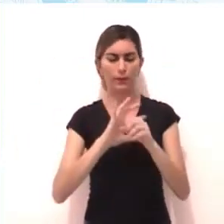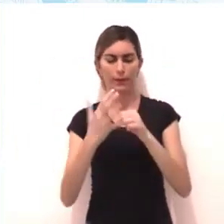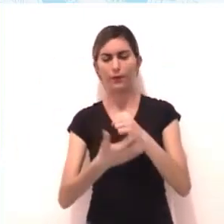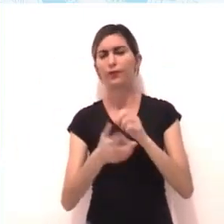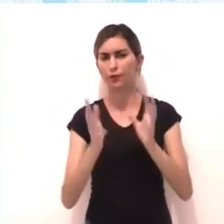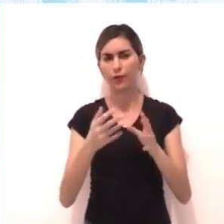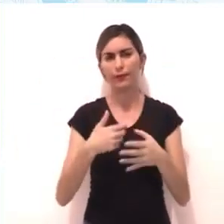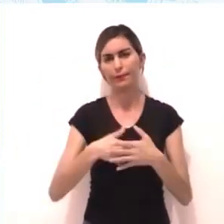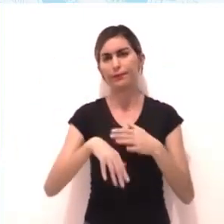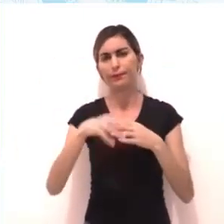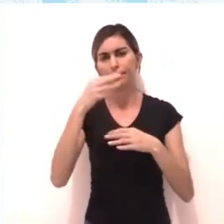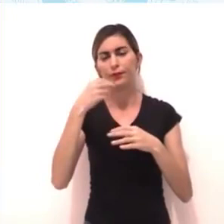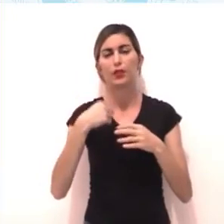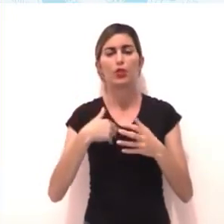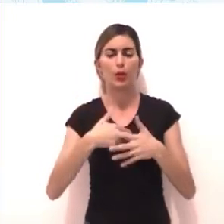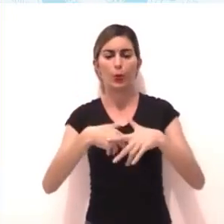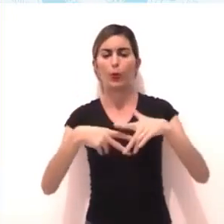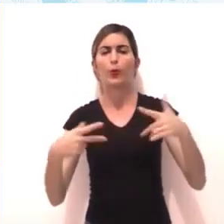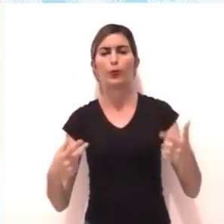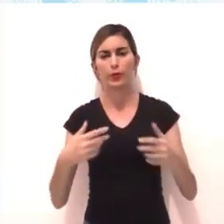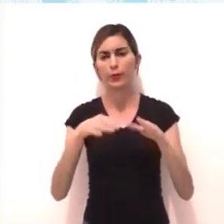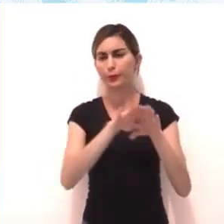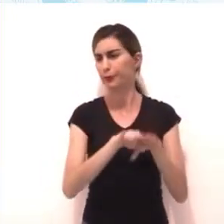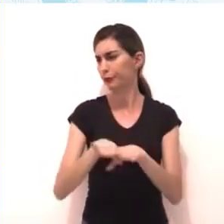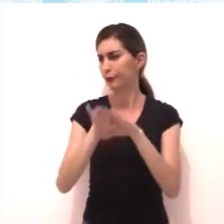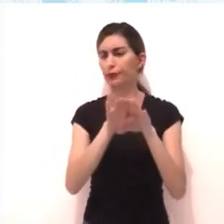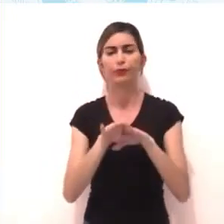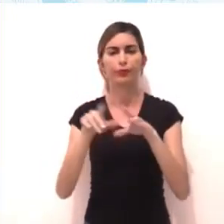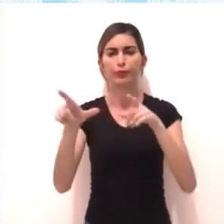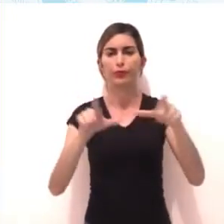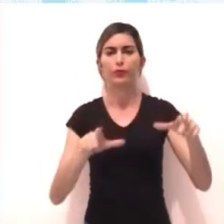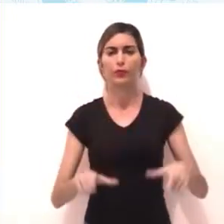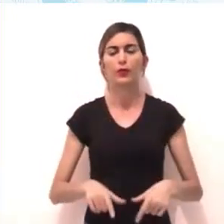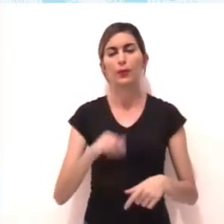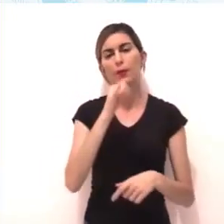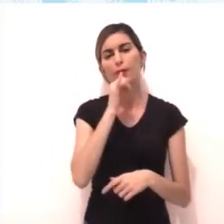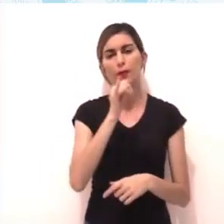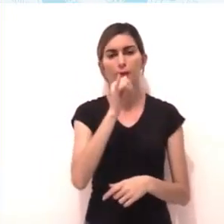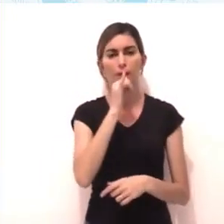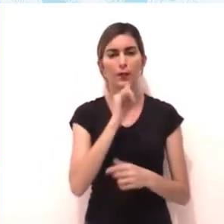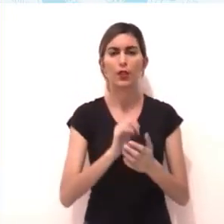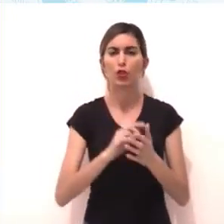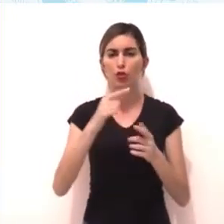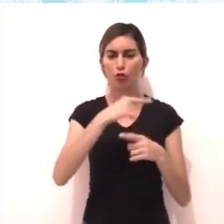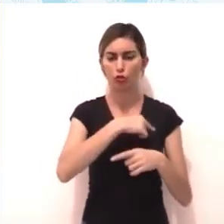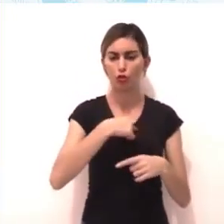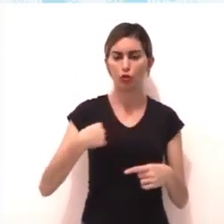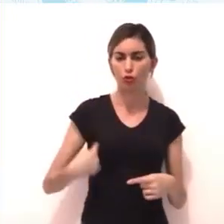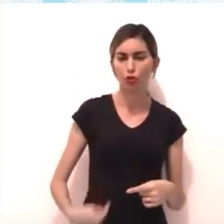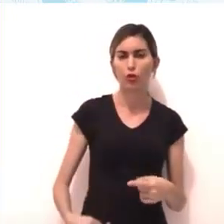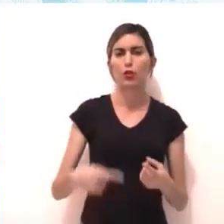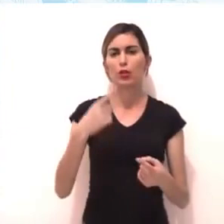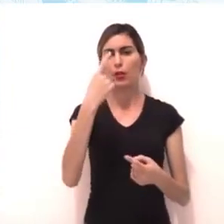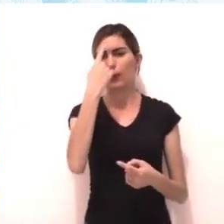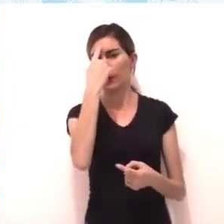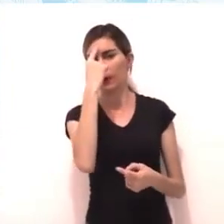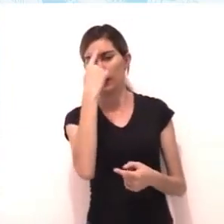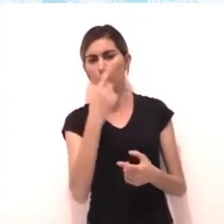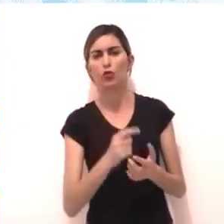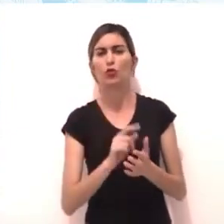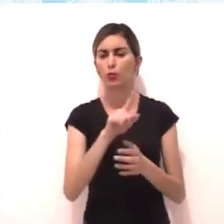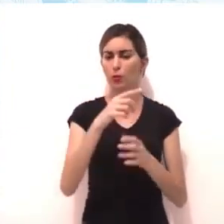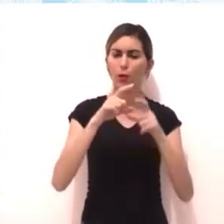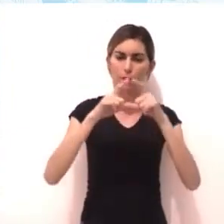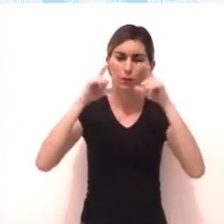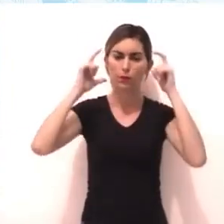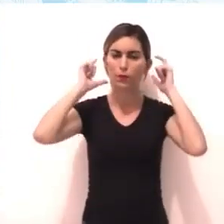né? Mas isso aí já é uma coisa muito comum em regiões como, por exemplo, a China e a Índia. Lá eles